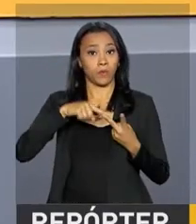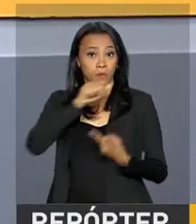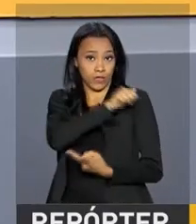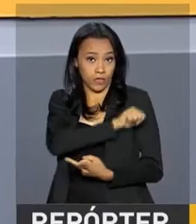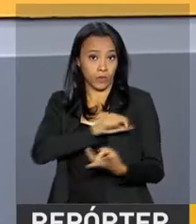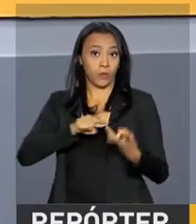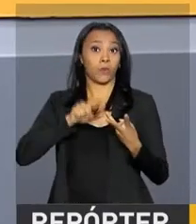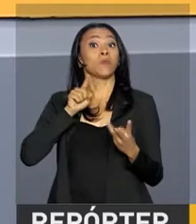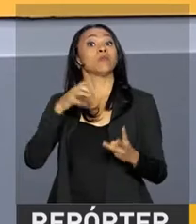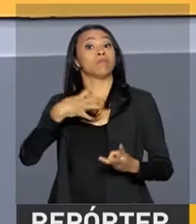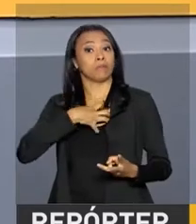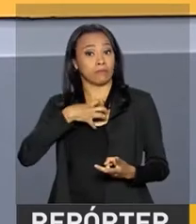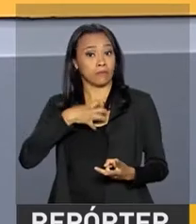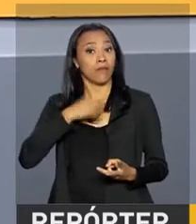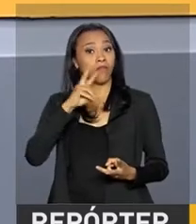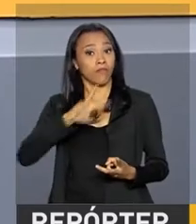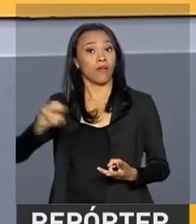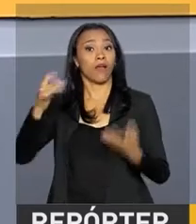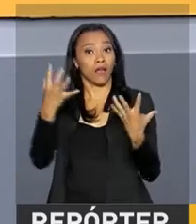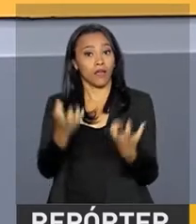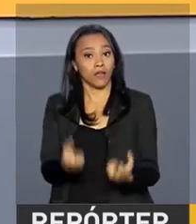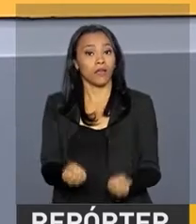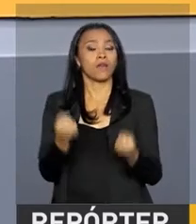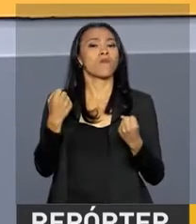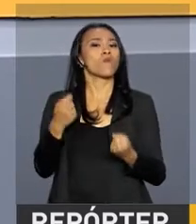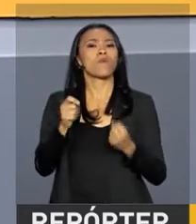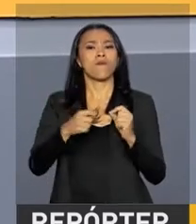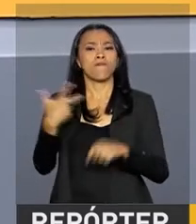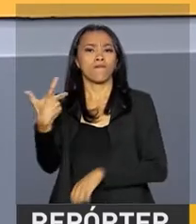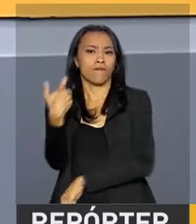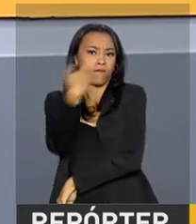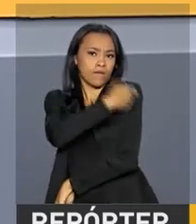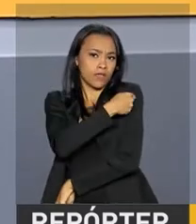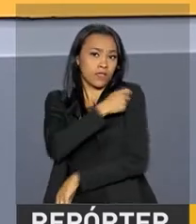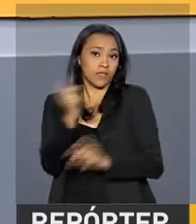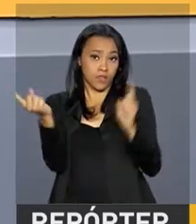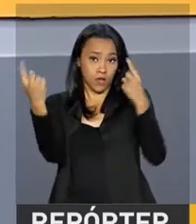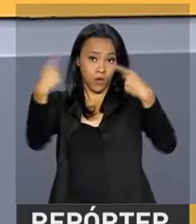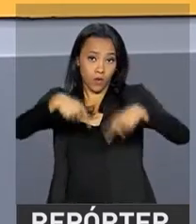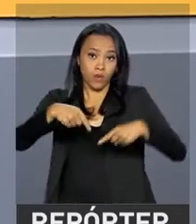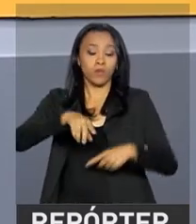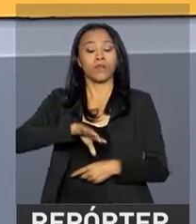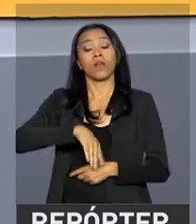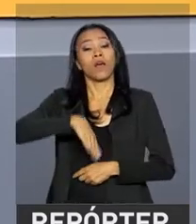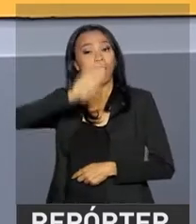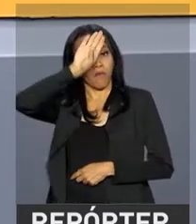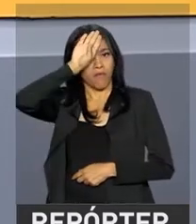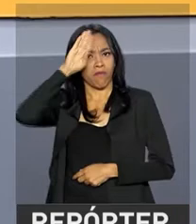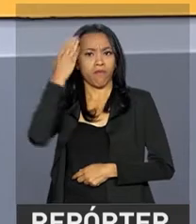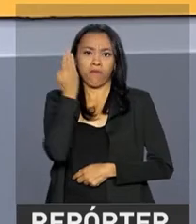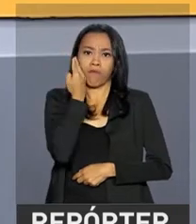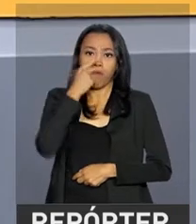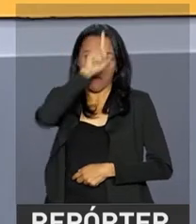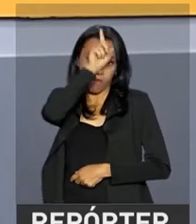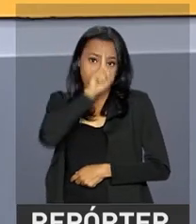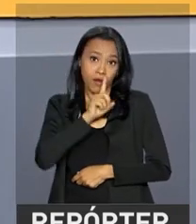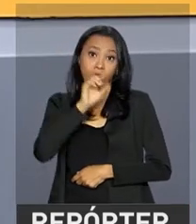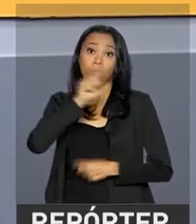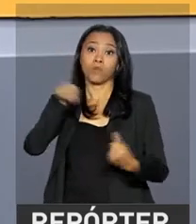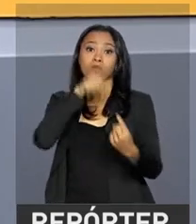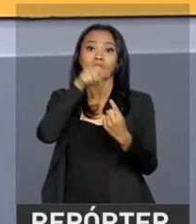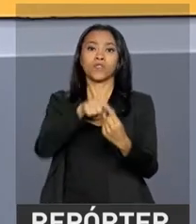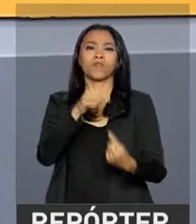e bahia vão adotar vacina fracionada para combater focos da febre amarela a meta é vacinar mais de 20 milhões de pessoas